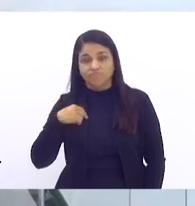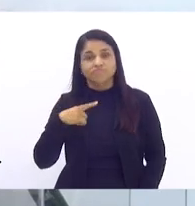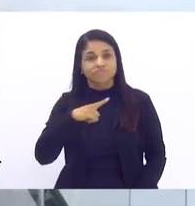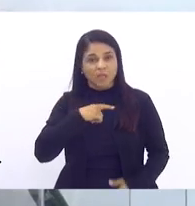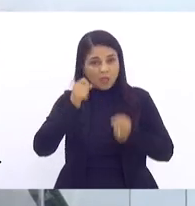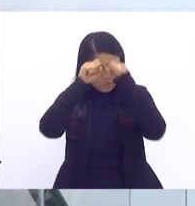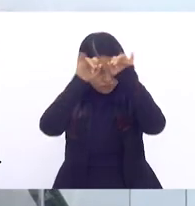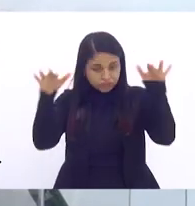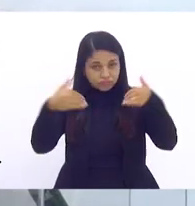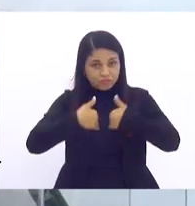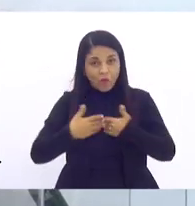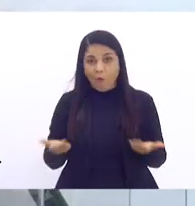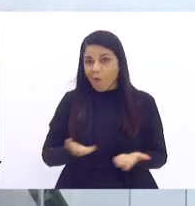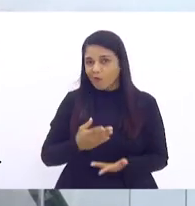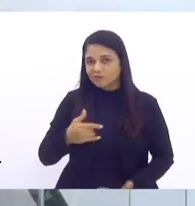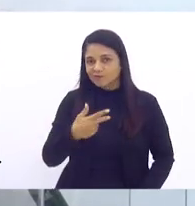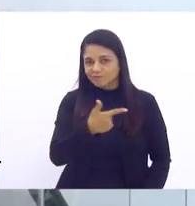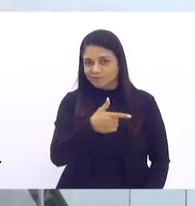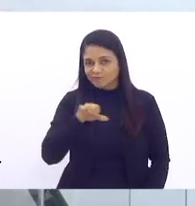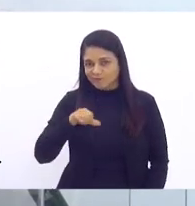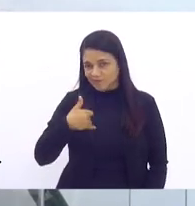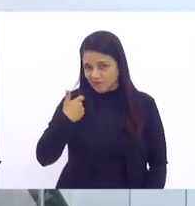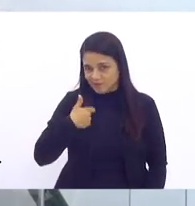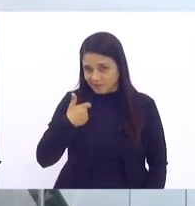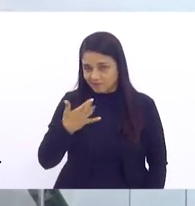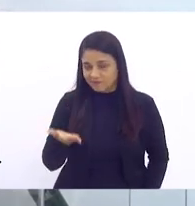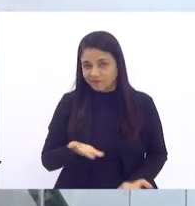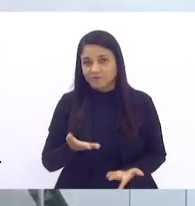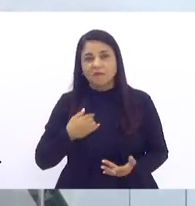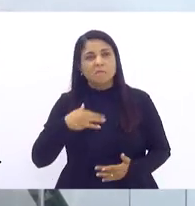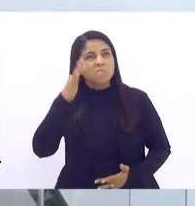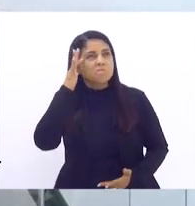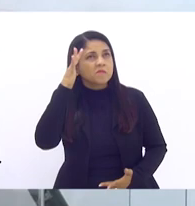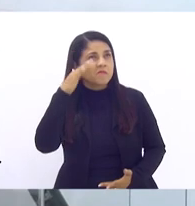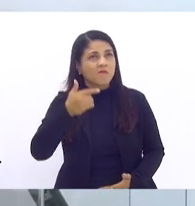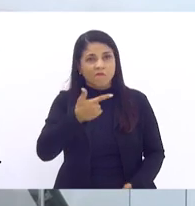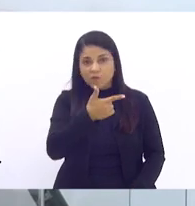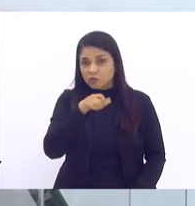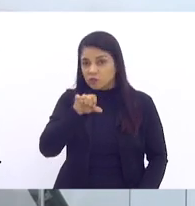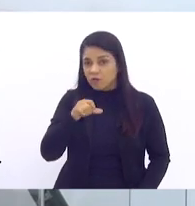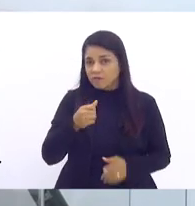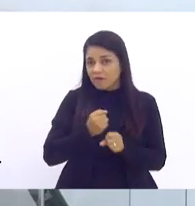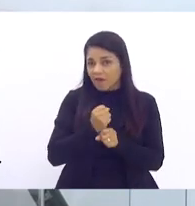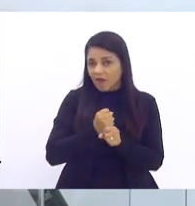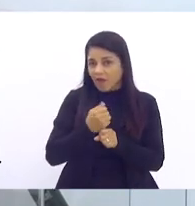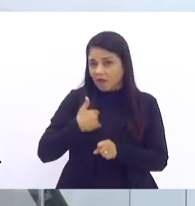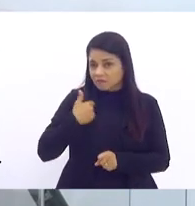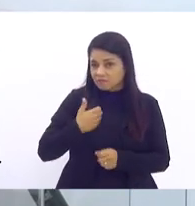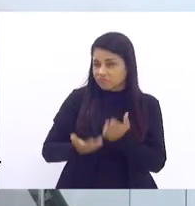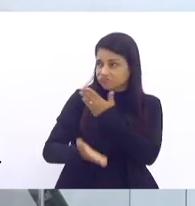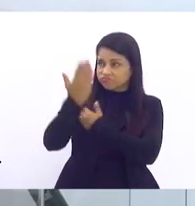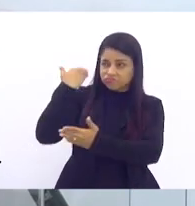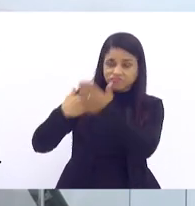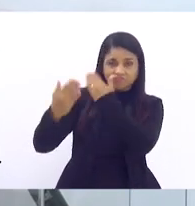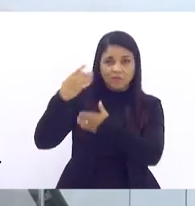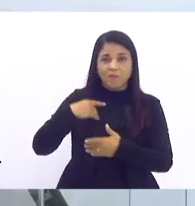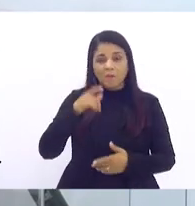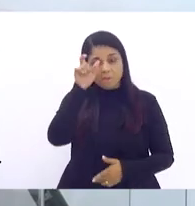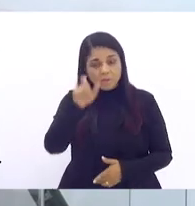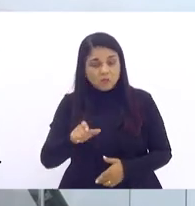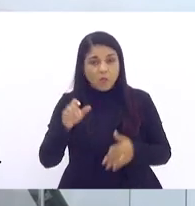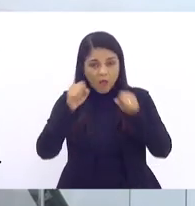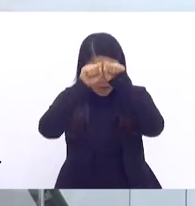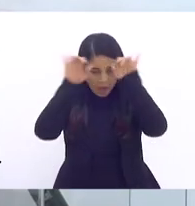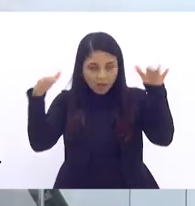autismo e hoje tem 29 anos então vocês imaginam o que era 29 anos atrás uma pessoa com autismo neste